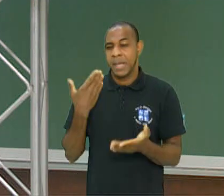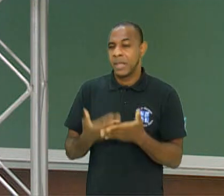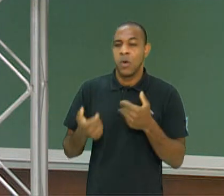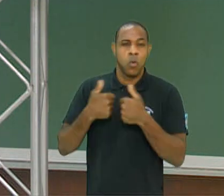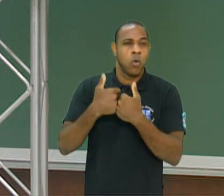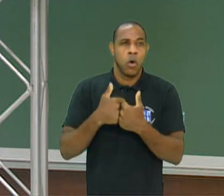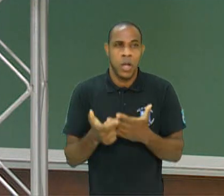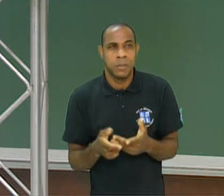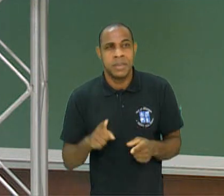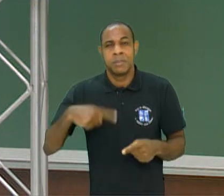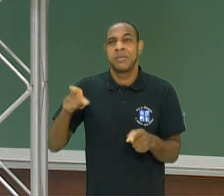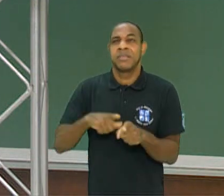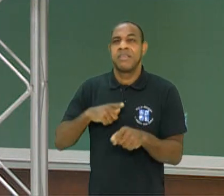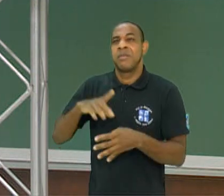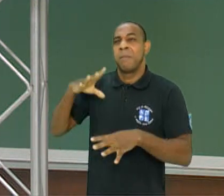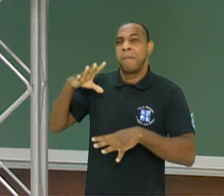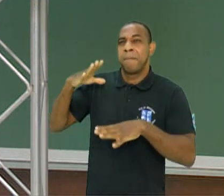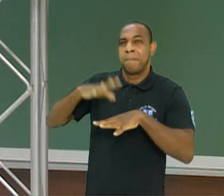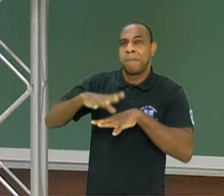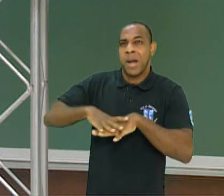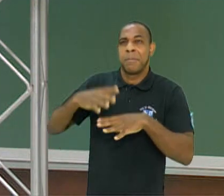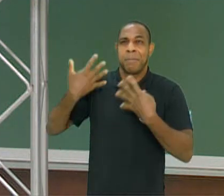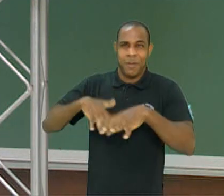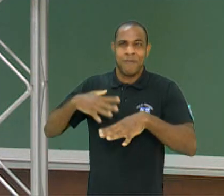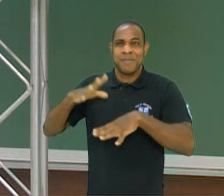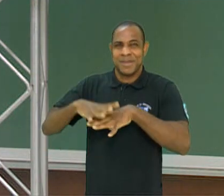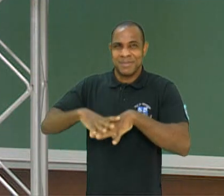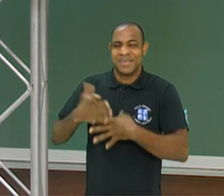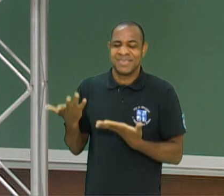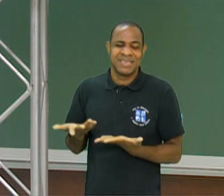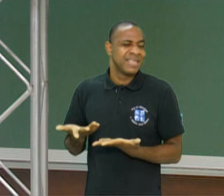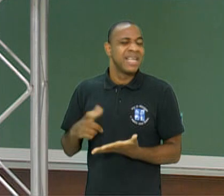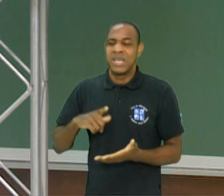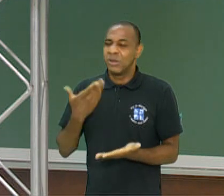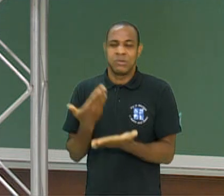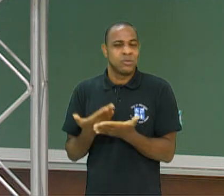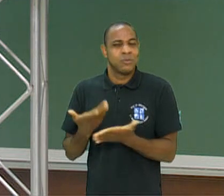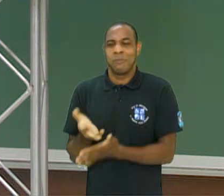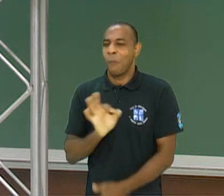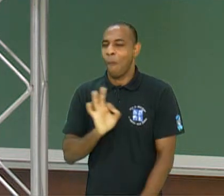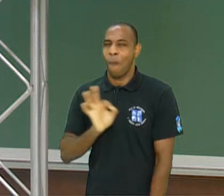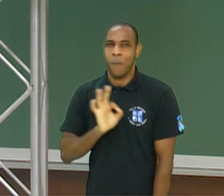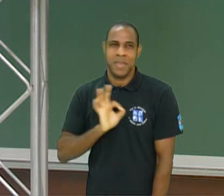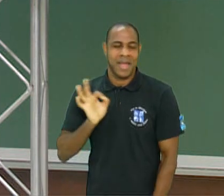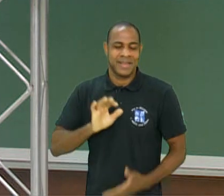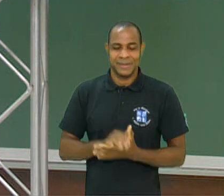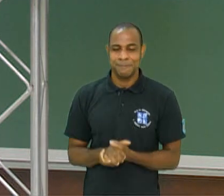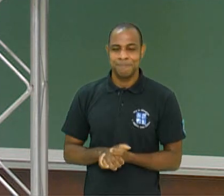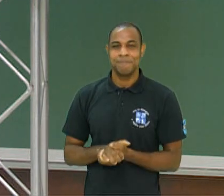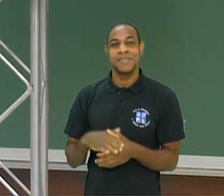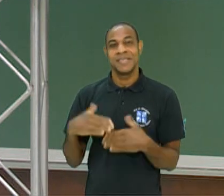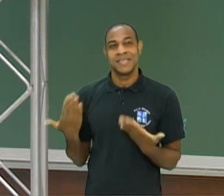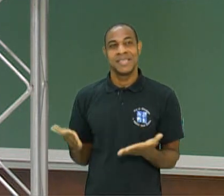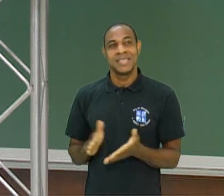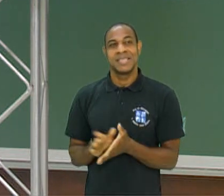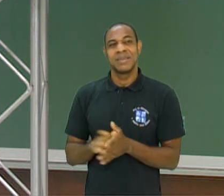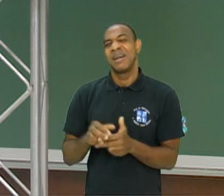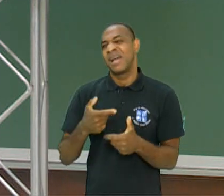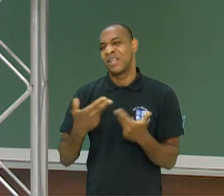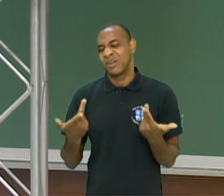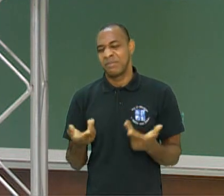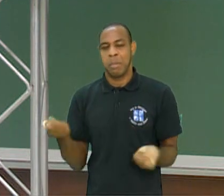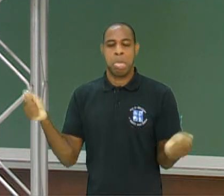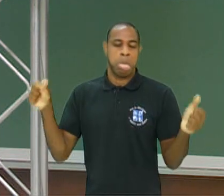Depois ele teve uma prova de matemática, ele foi muito mal porque ele não tinha estudado para ela. E as coisas foram de